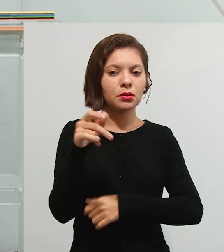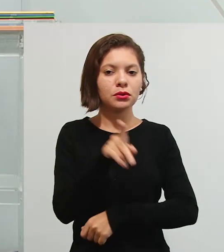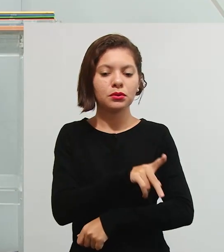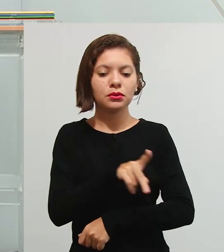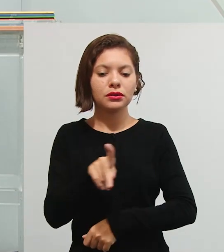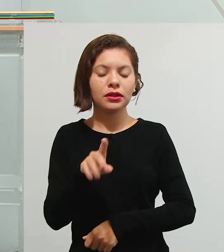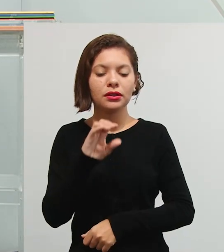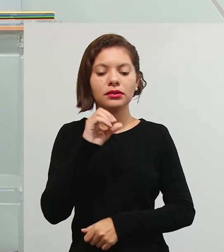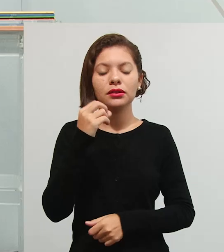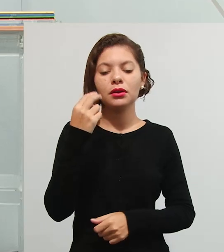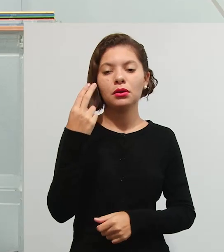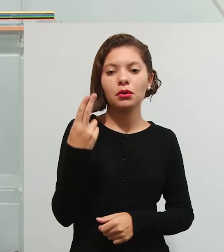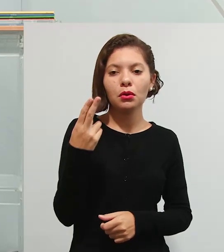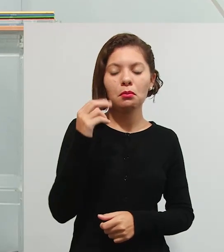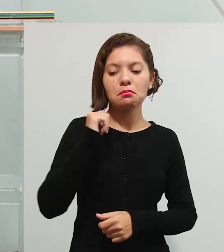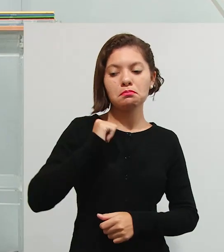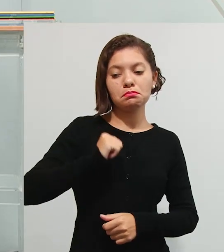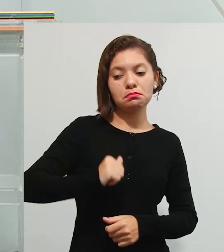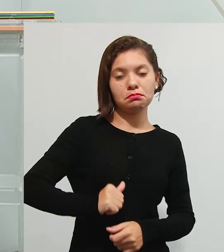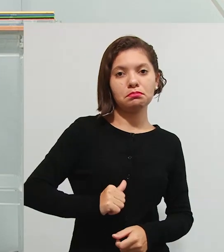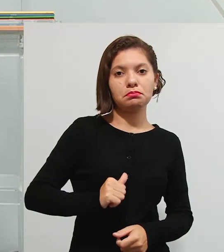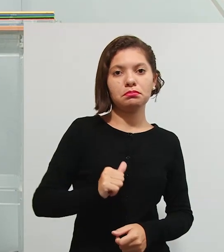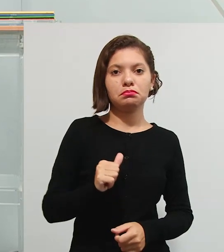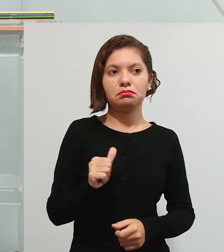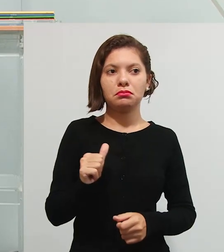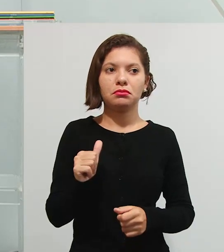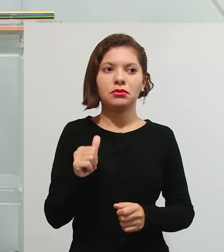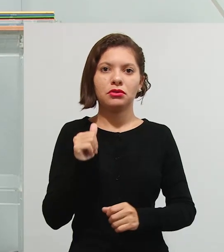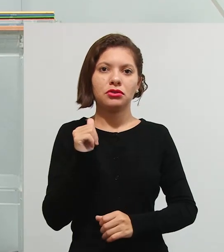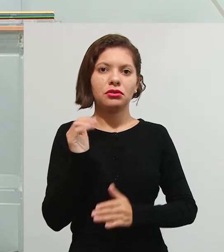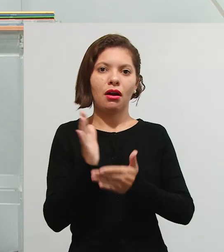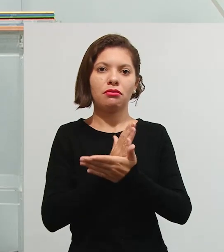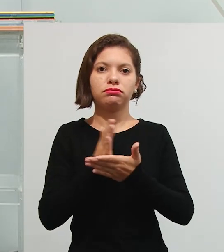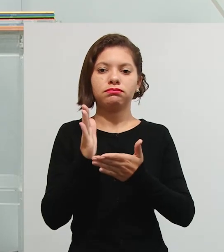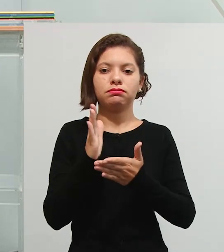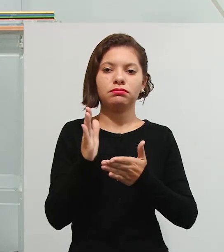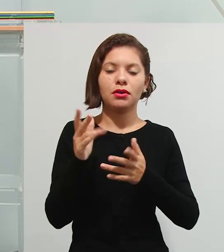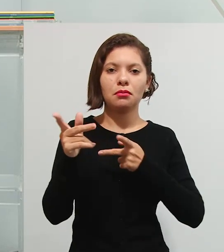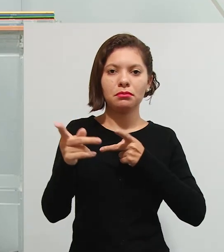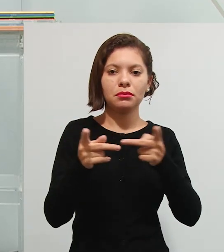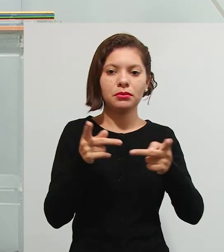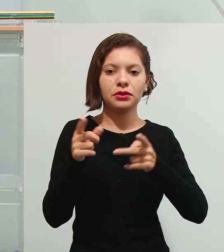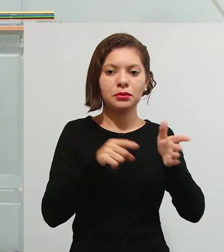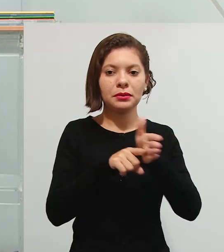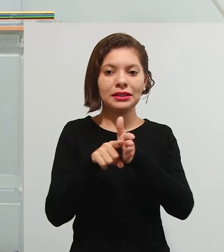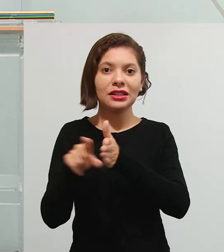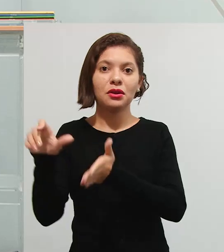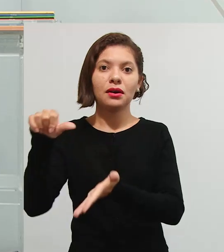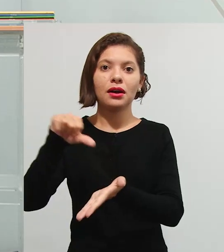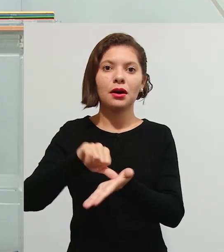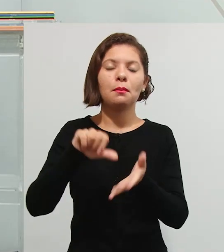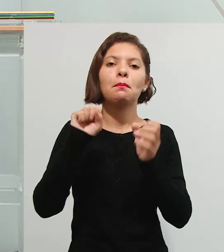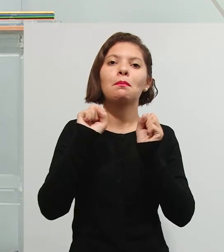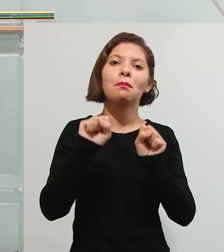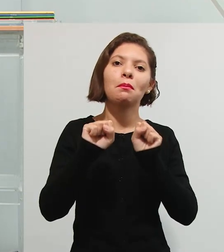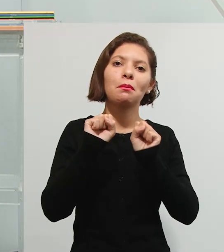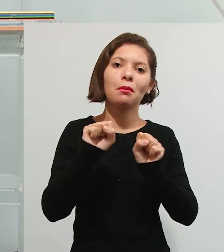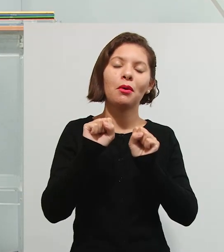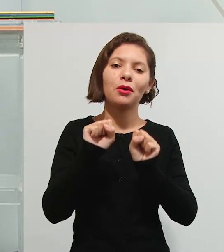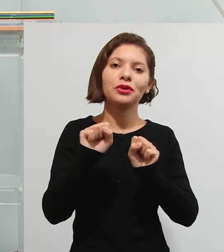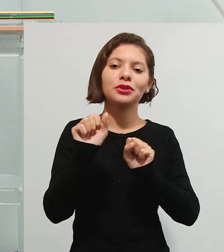científica, ou está como bolsista em algum projeto de pesquisa ou extensão do campus, você